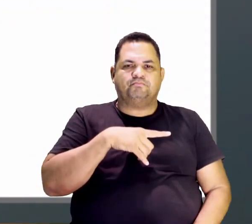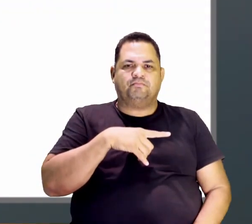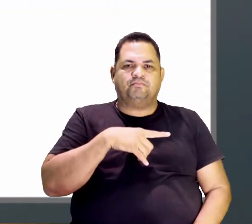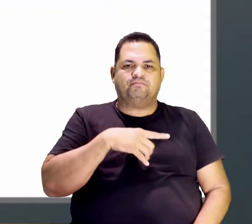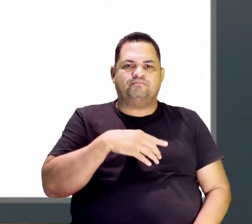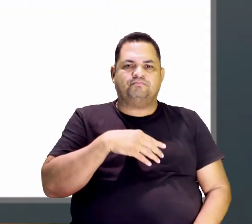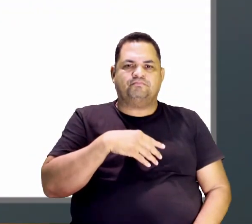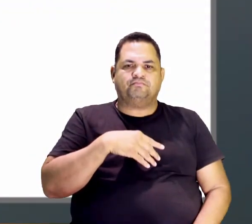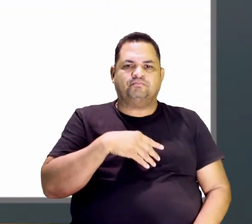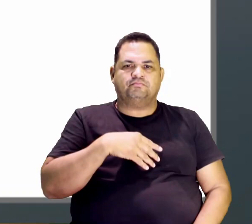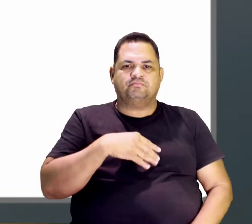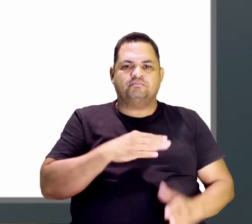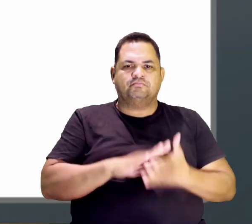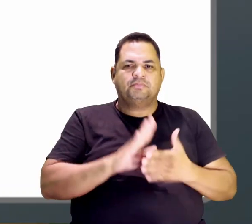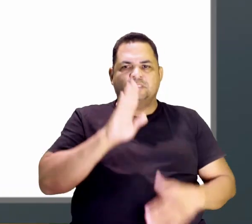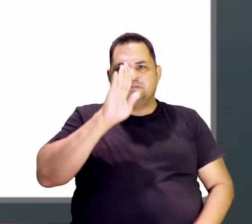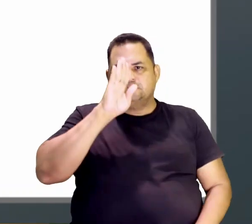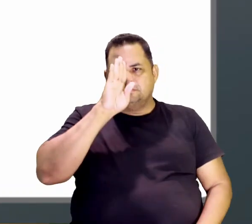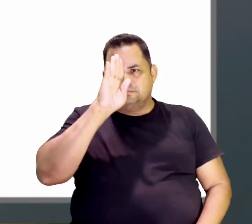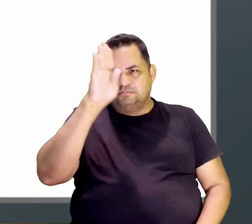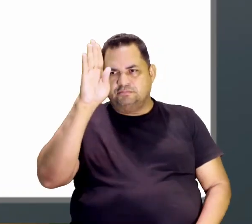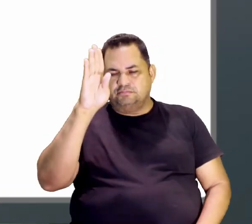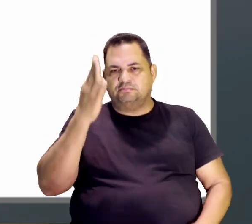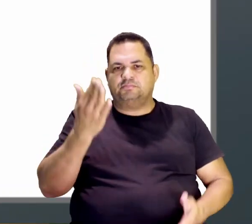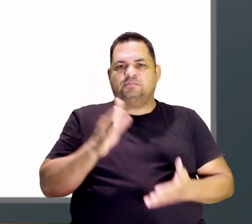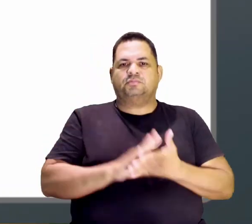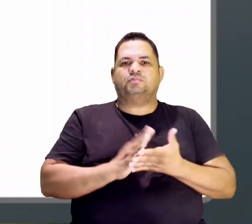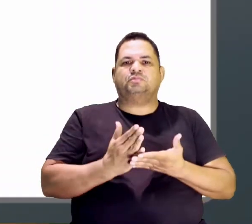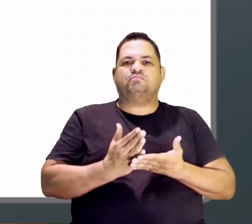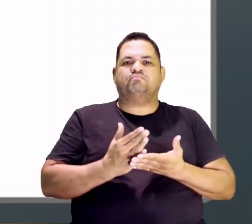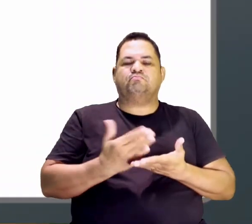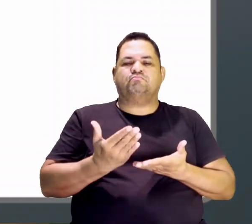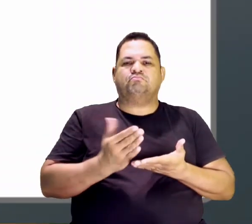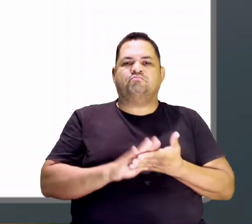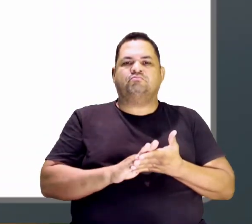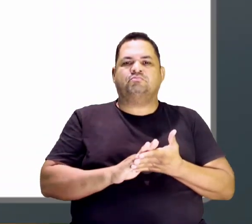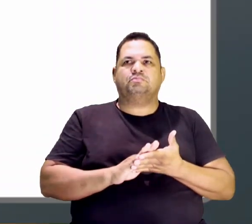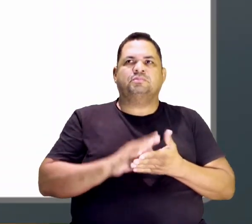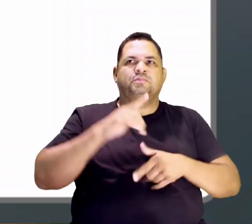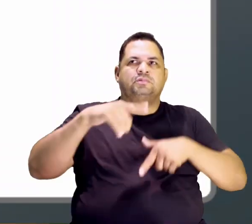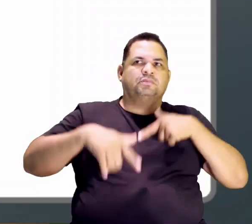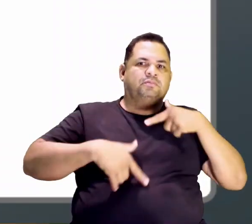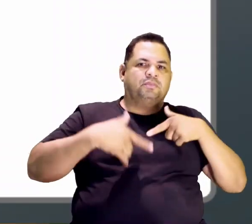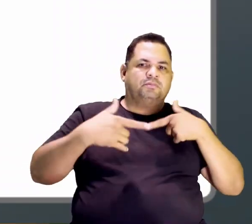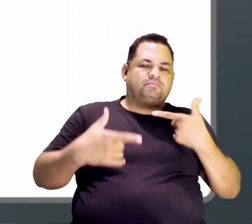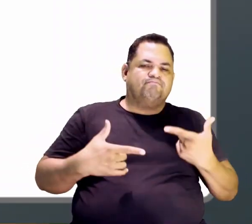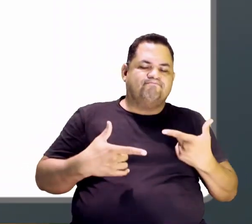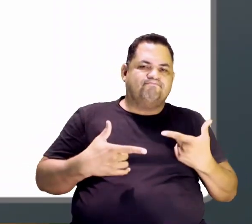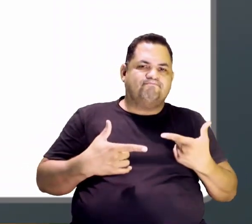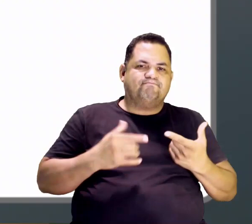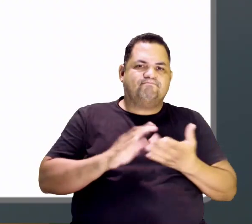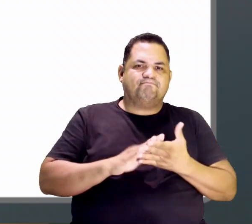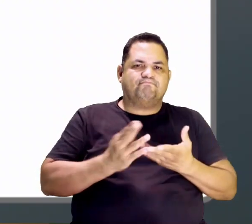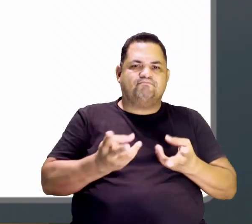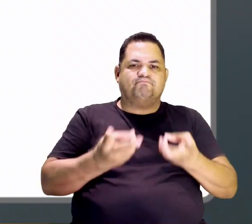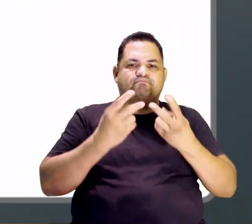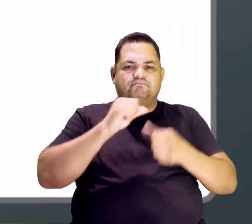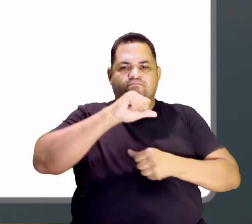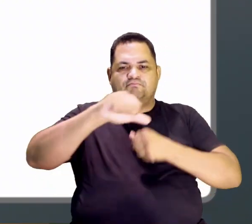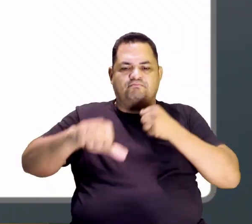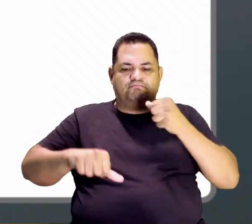um protagonismo, né, em determinadas ações. Então a gente já começa a perceber aí mudanças na